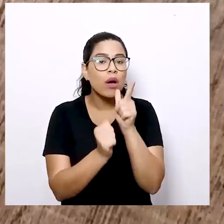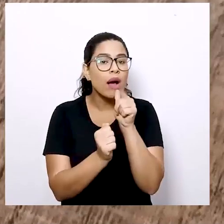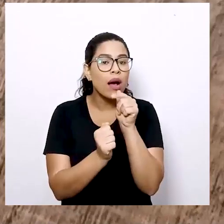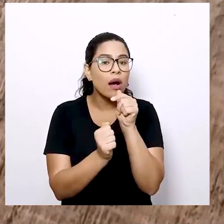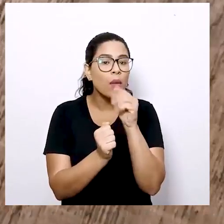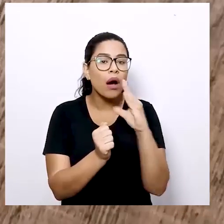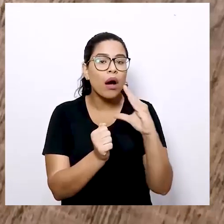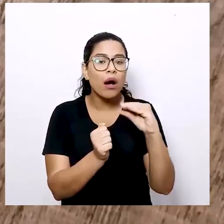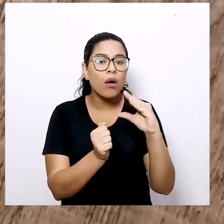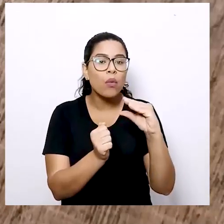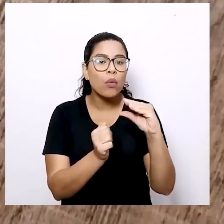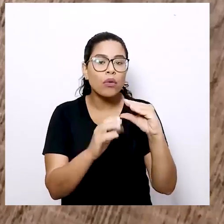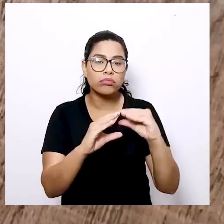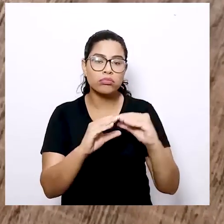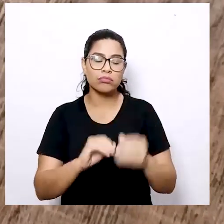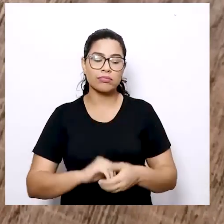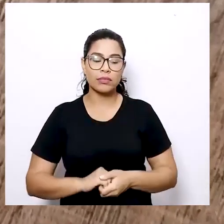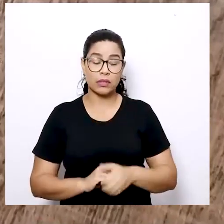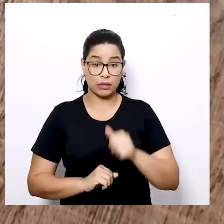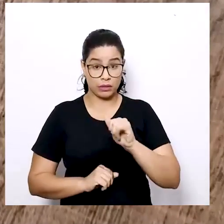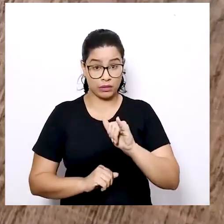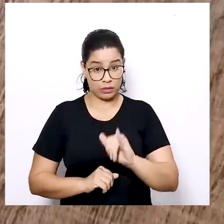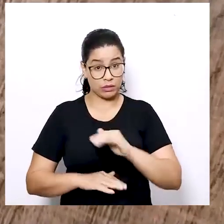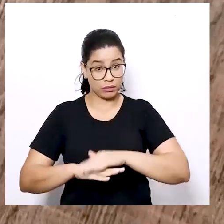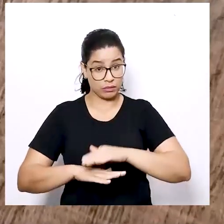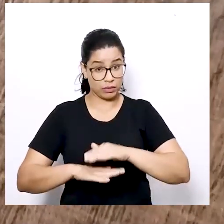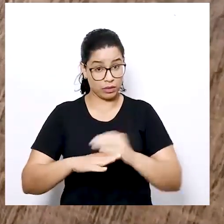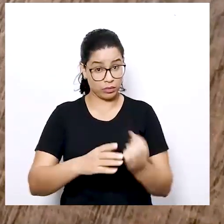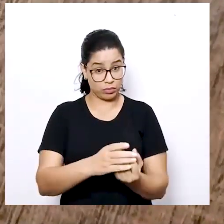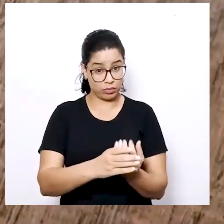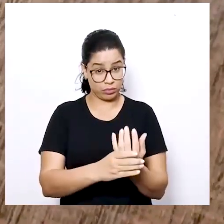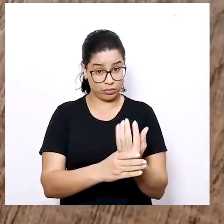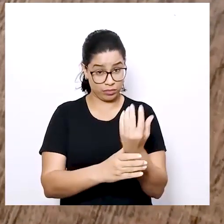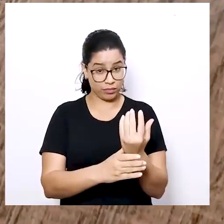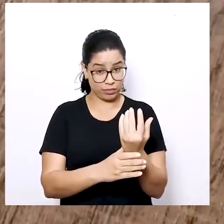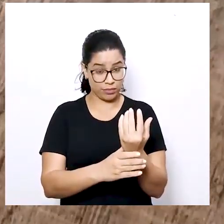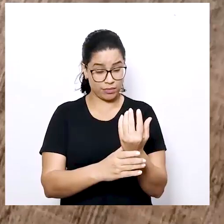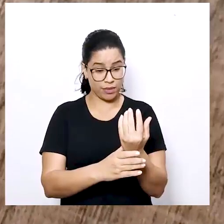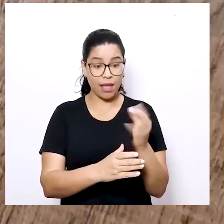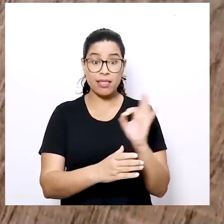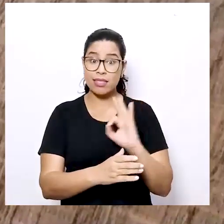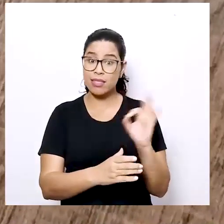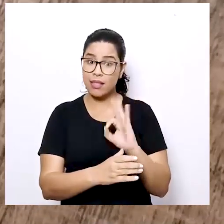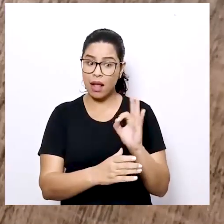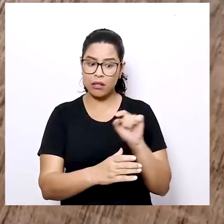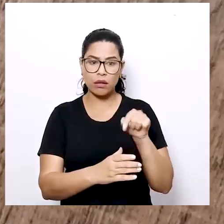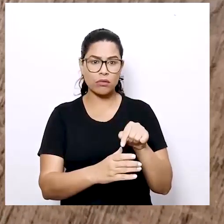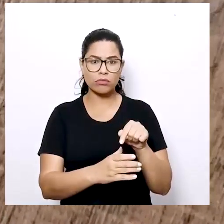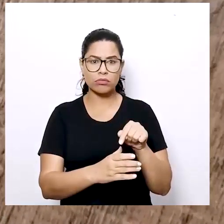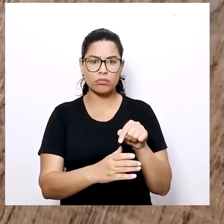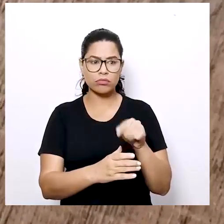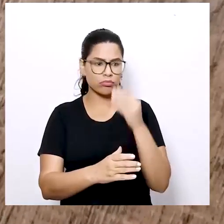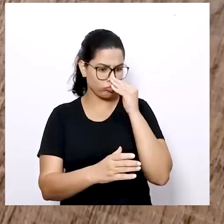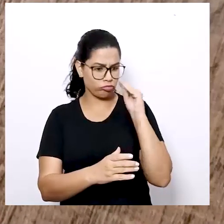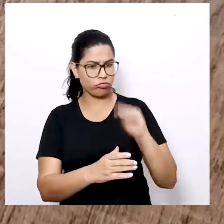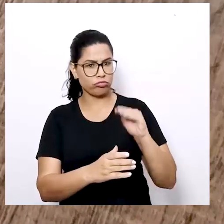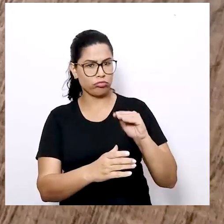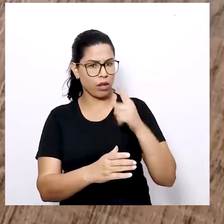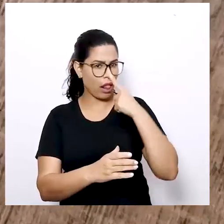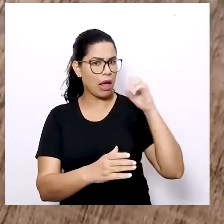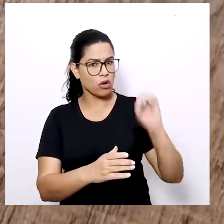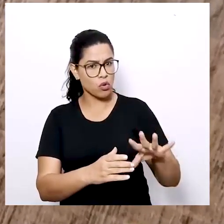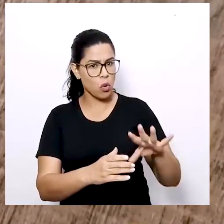molhado. Se forem fazer a germinação do feijão, já sabem, hein? Nada de deixar o feijão germinando e depois jogar